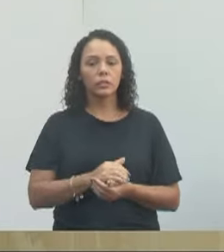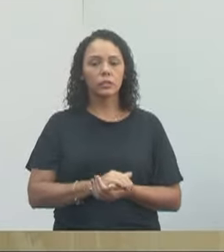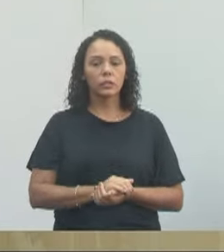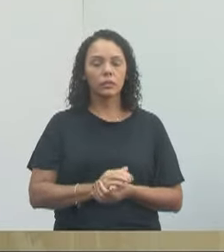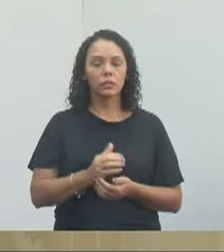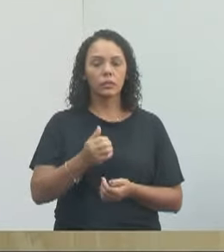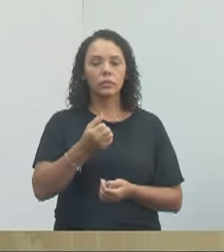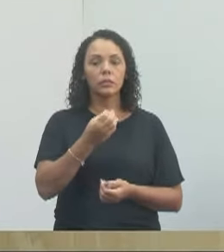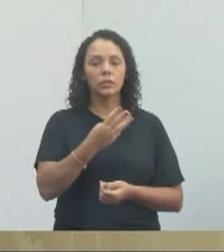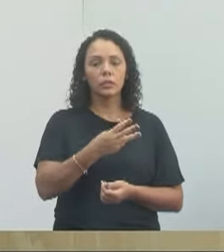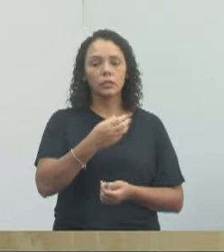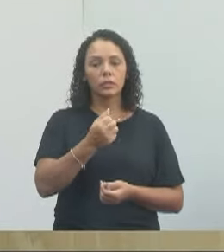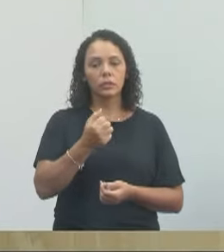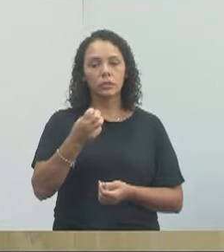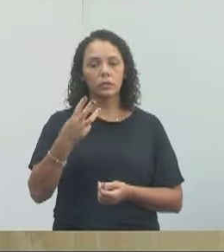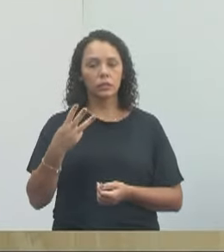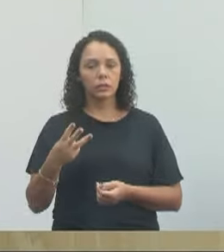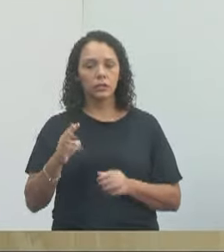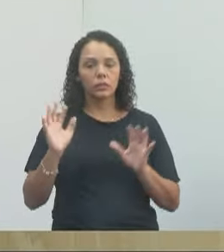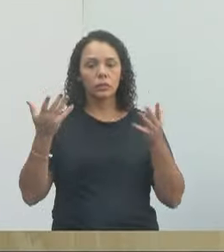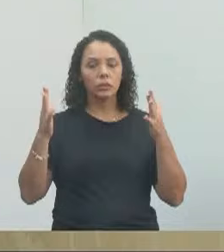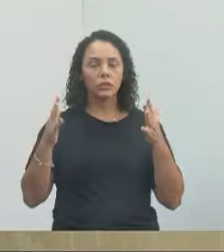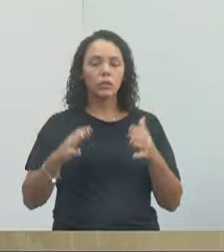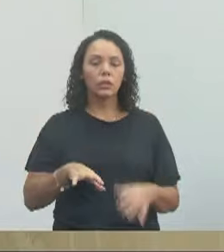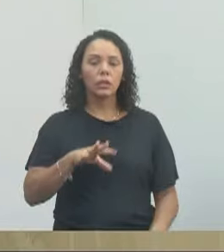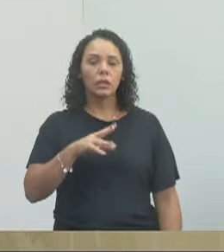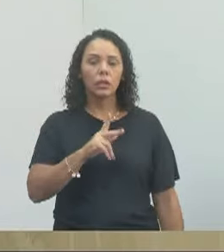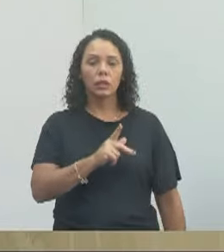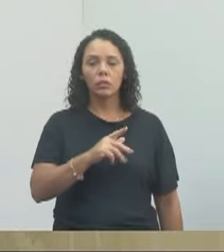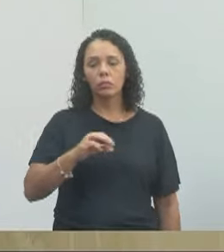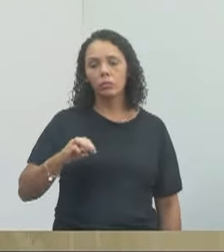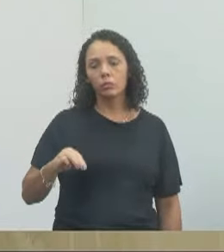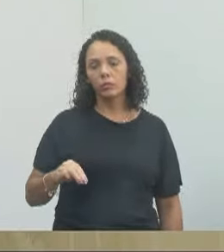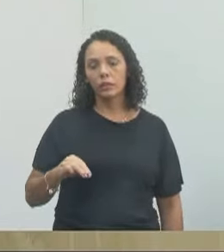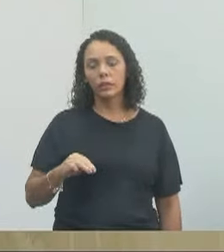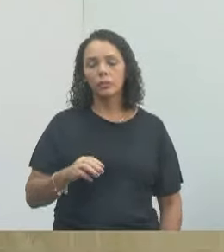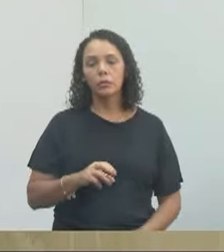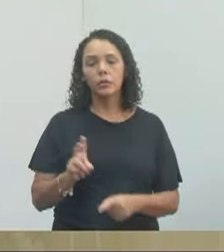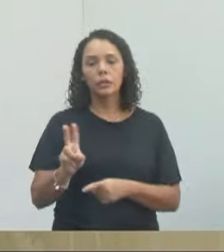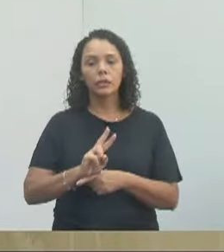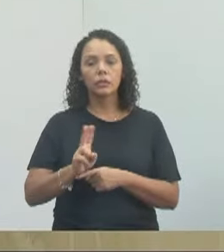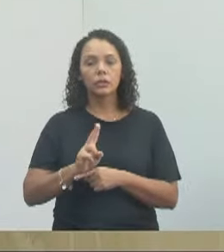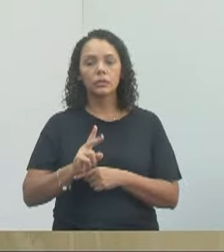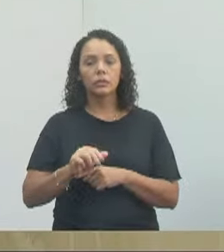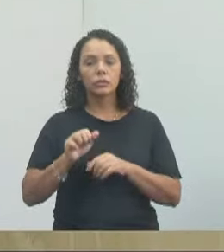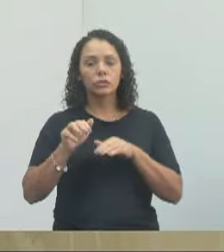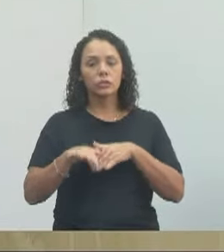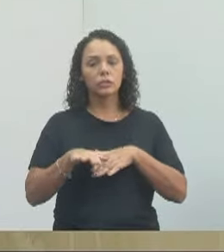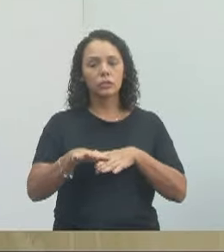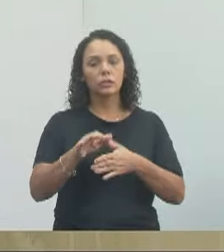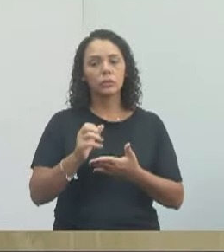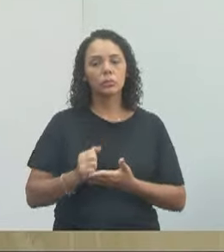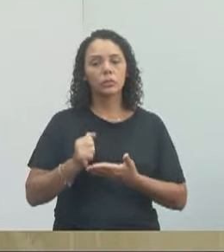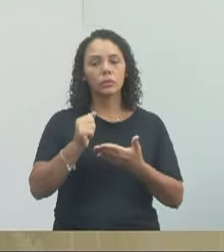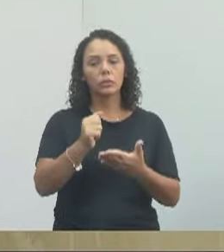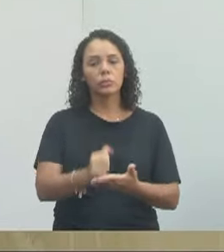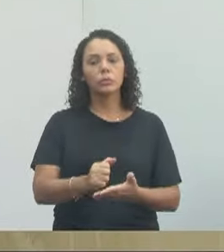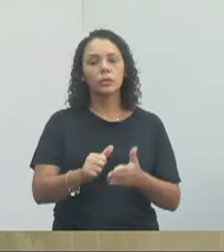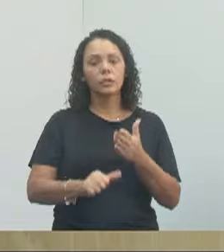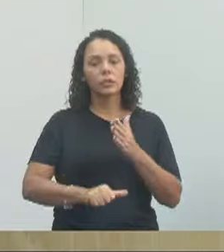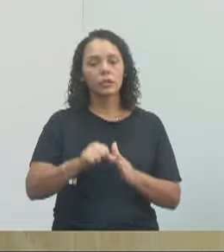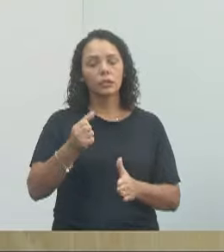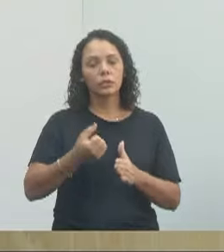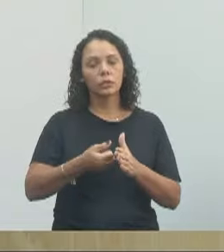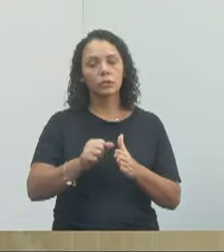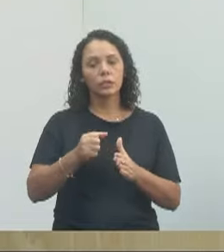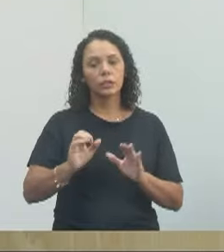e 313 moções congrat relatório guard Municipal e aos agentes de trânsito pelo apio pelo apoio dado à 18ª Festa